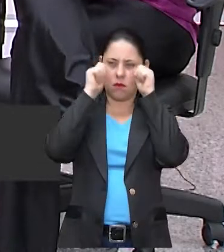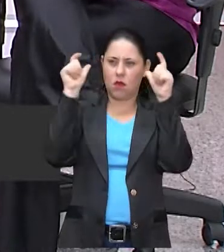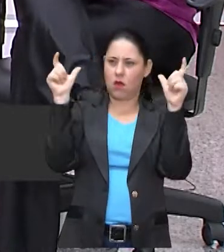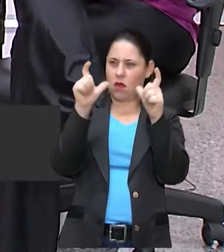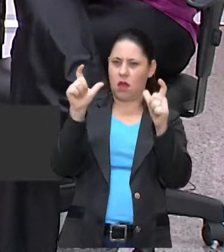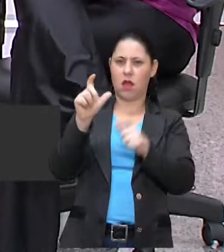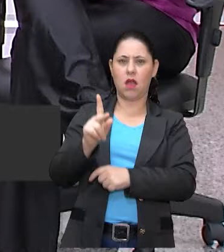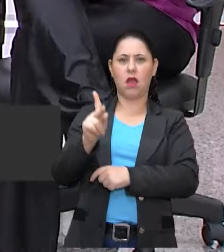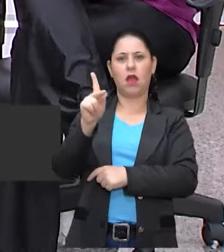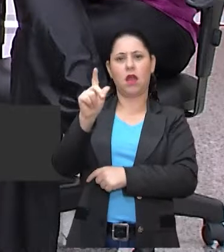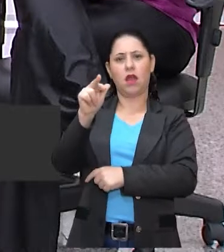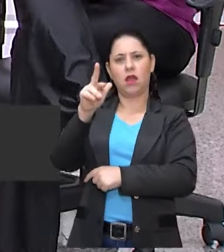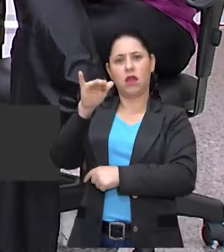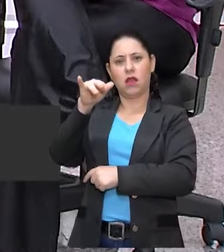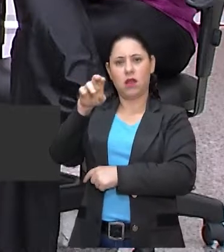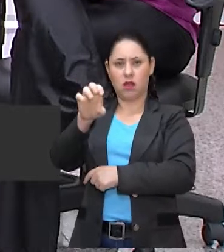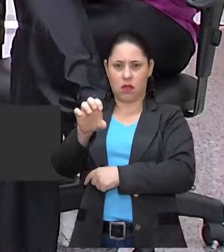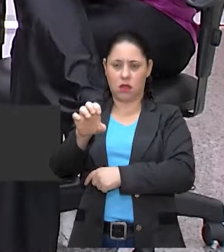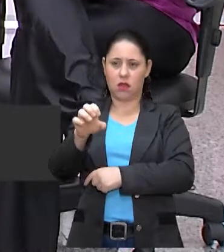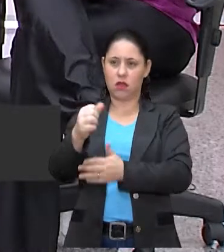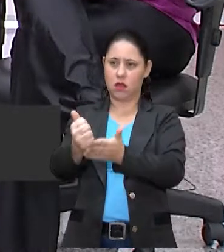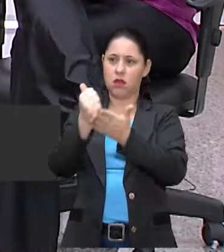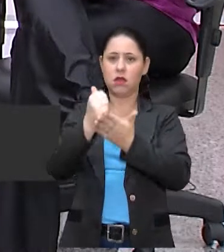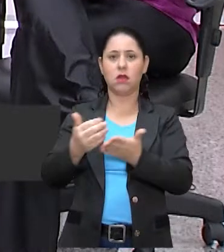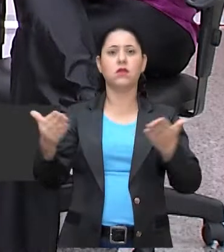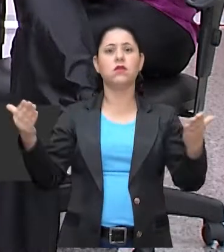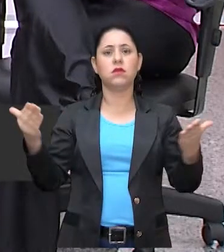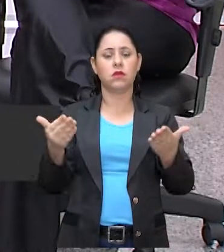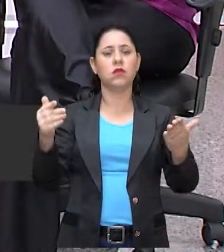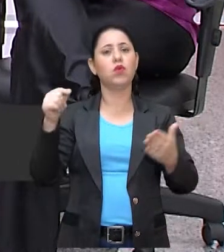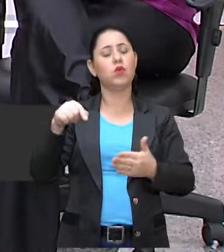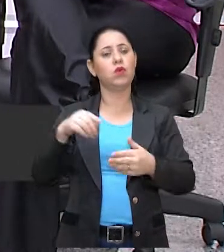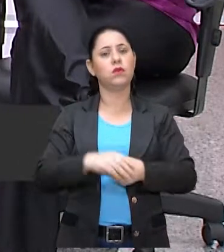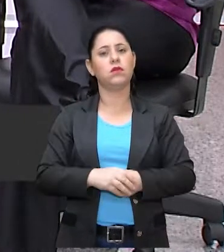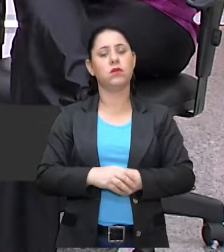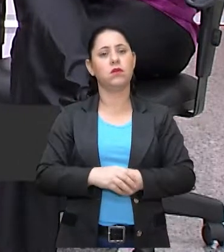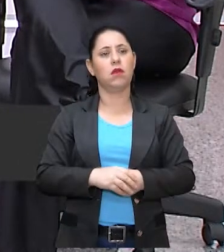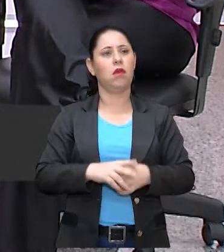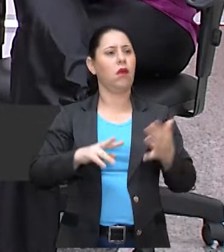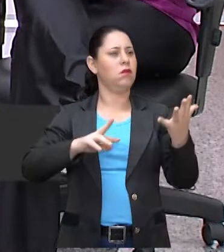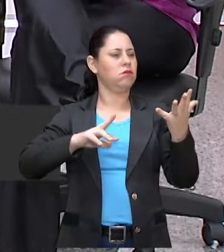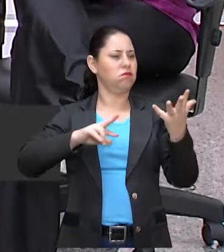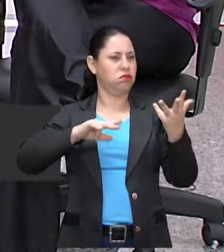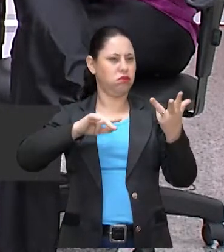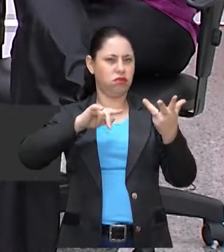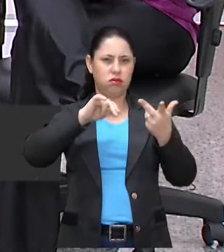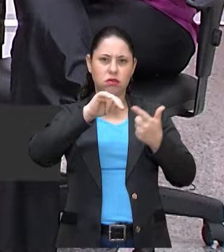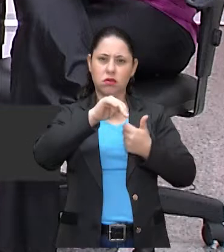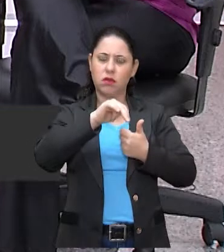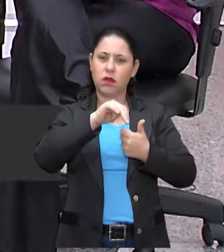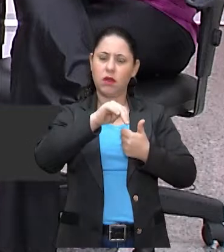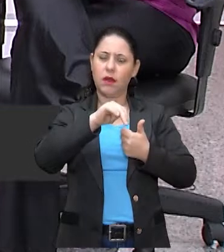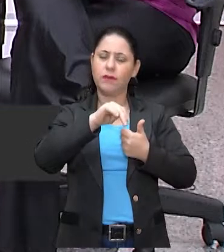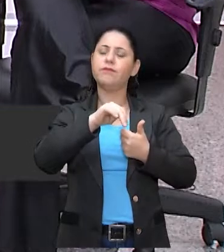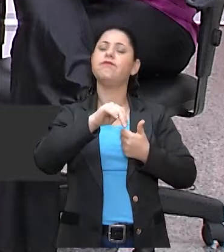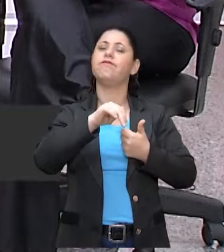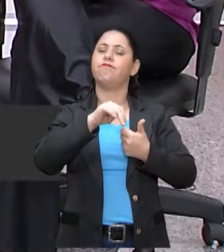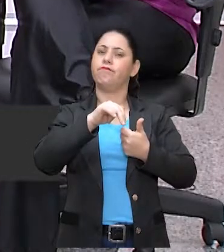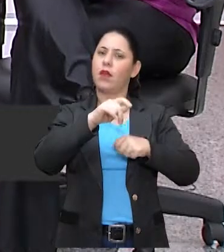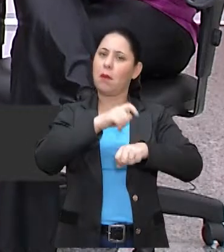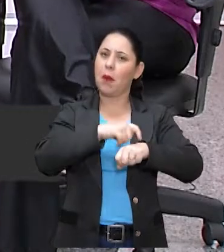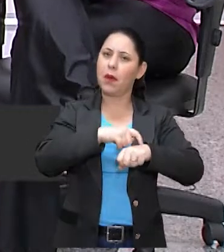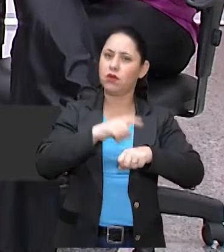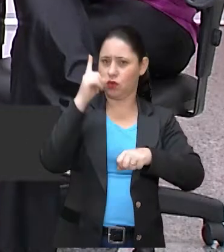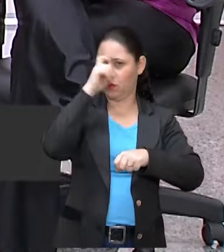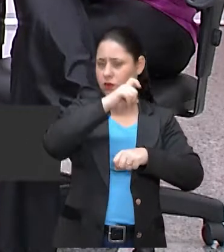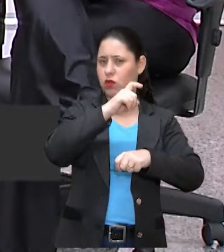gente está trazendo aqui no programa uma série de fatores de momentos delicados, econômicos, por conta